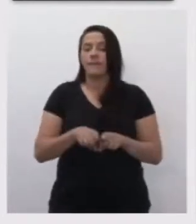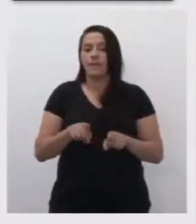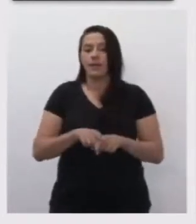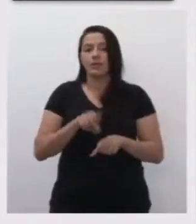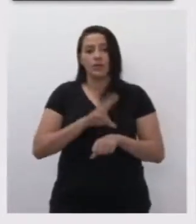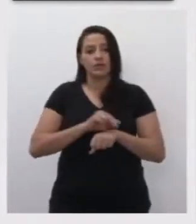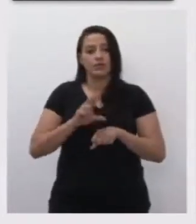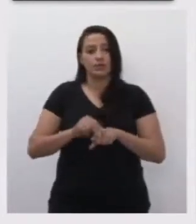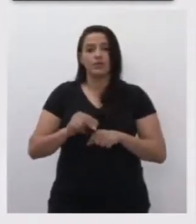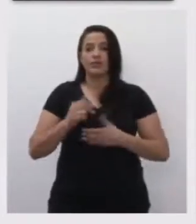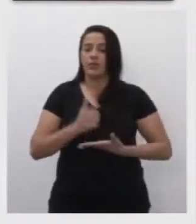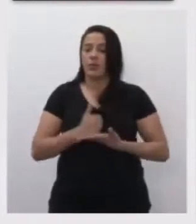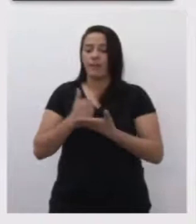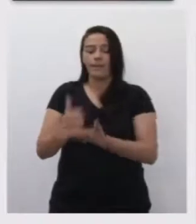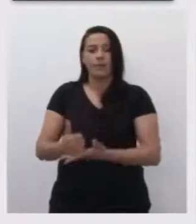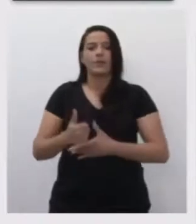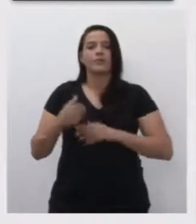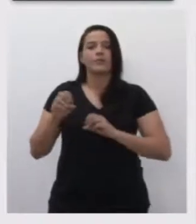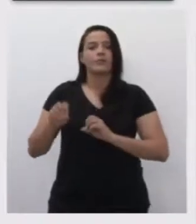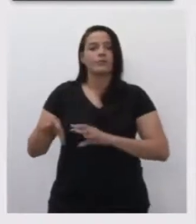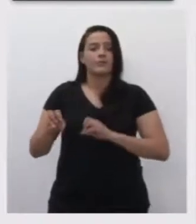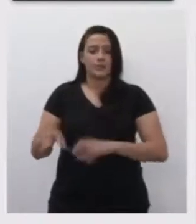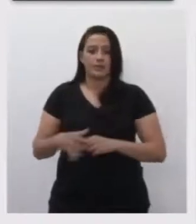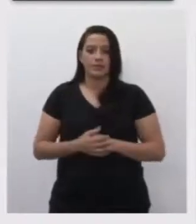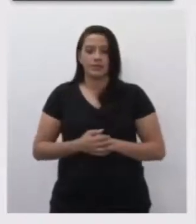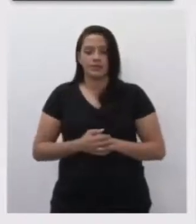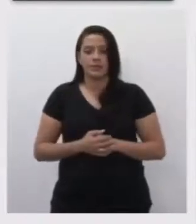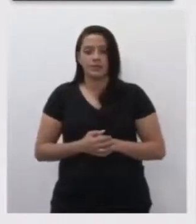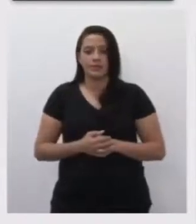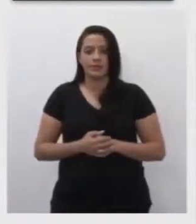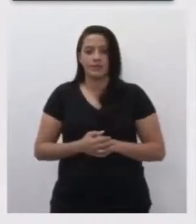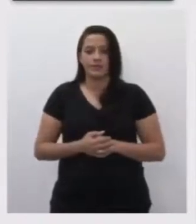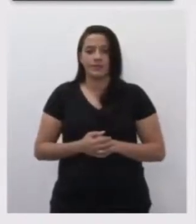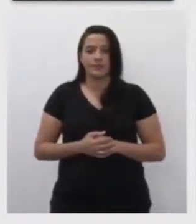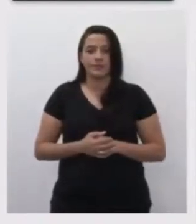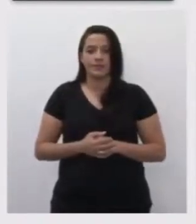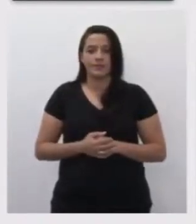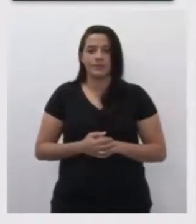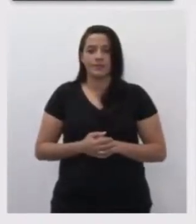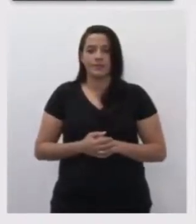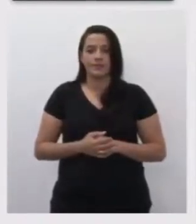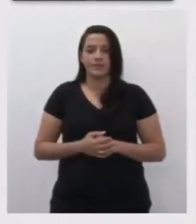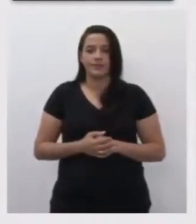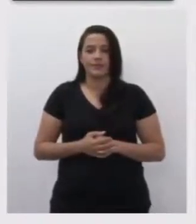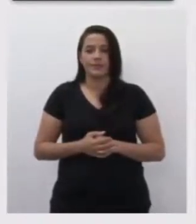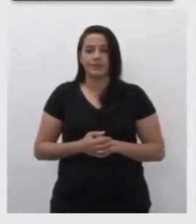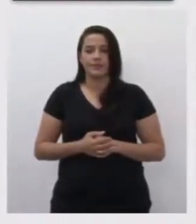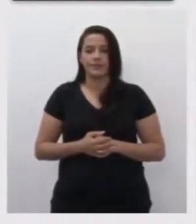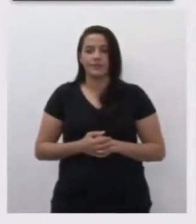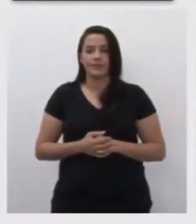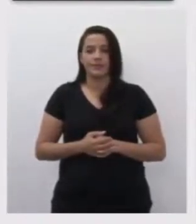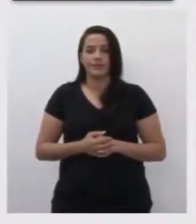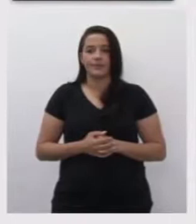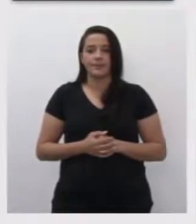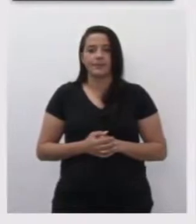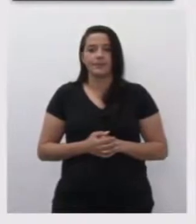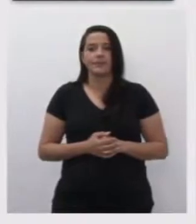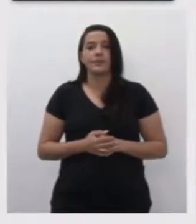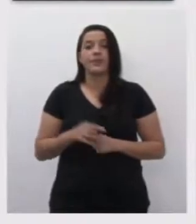aquele PDFzinho que eu mostrei lá atrás. Vou puxar aqui de novo só para a gente ver em